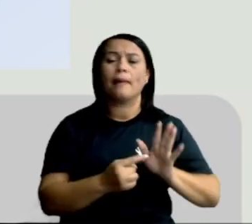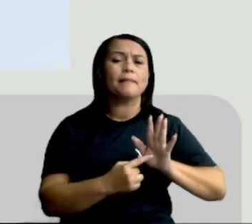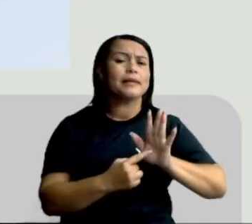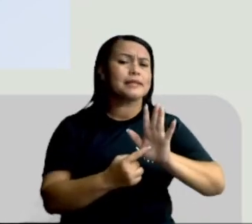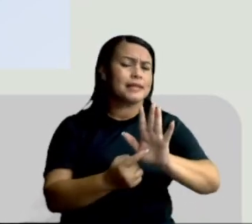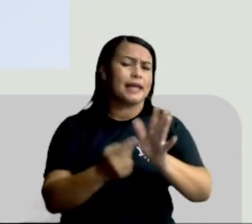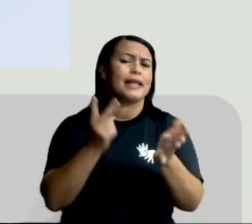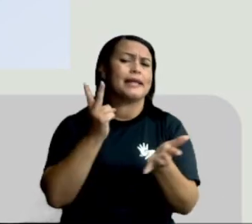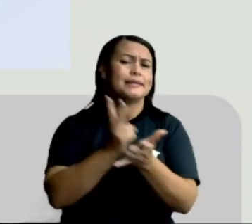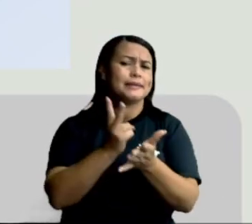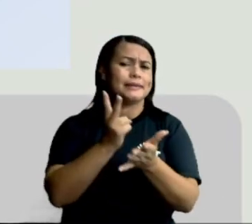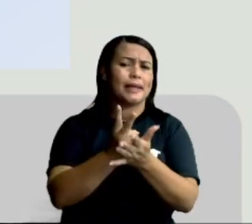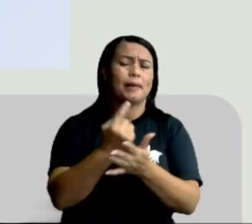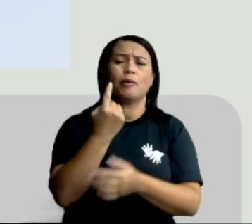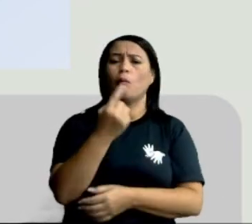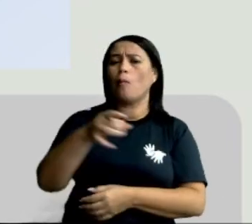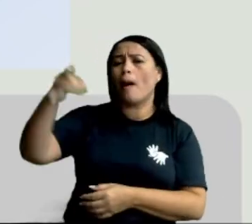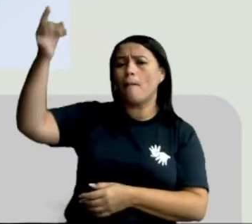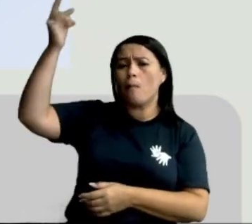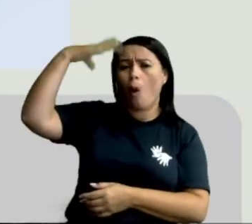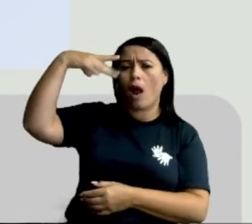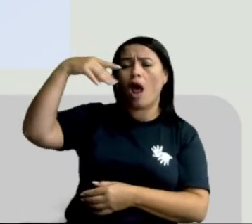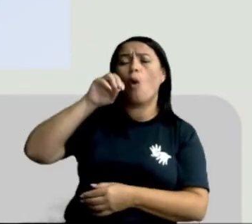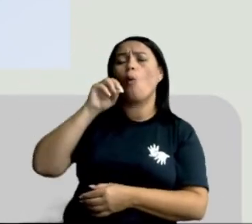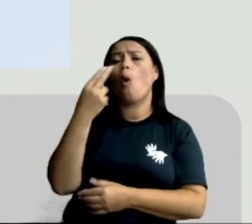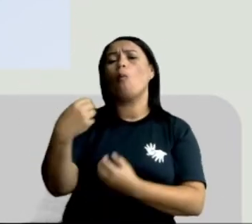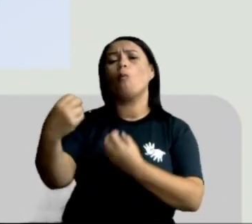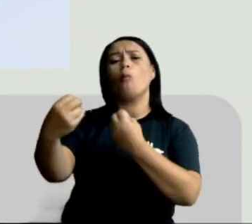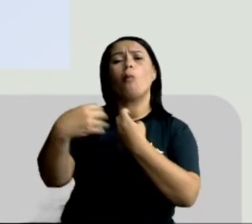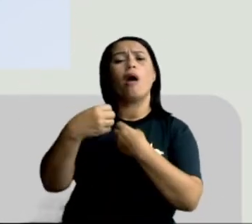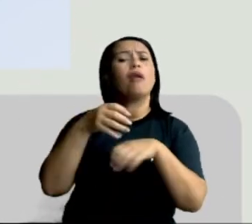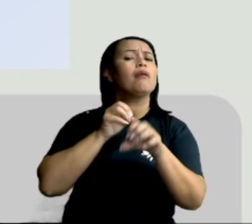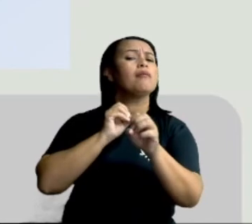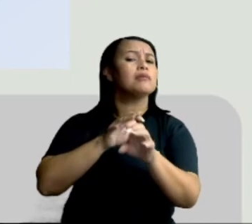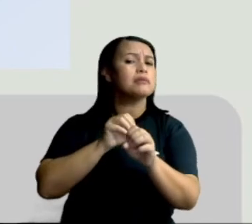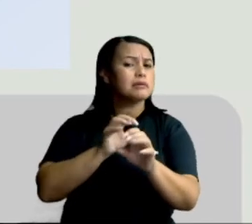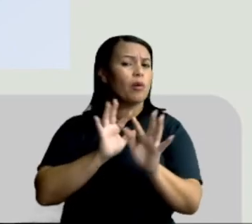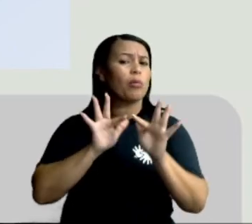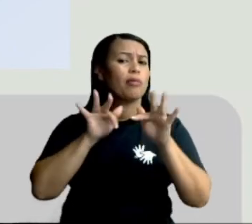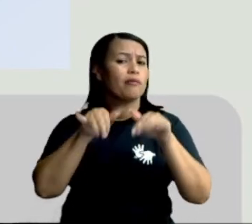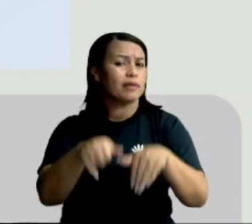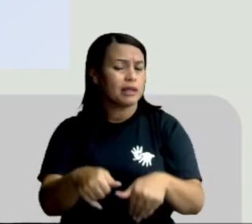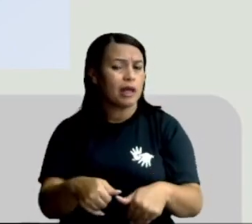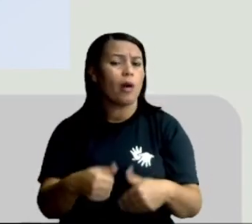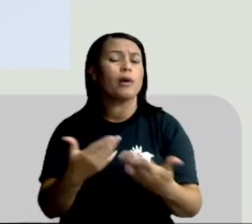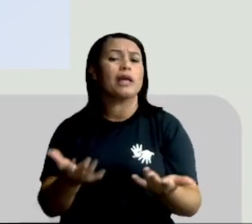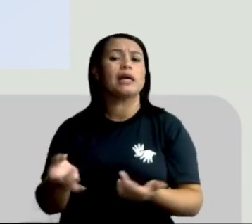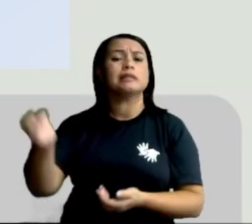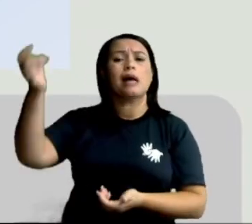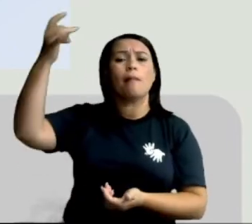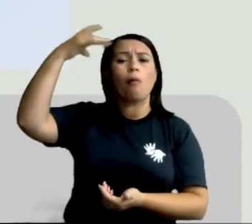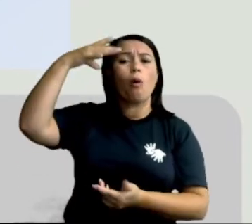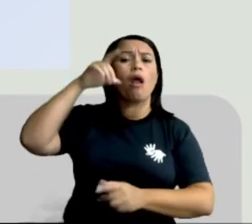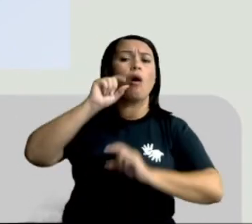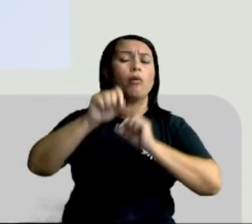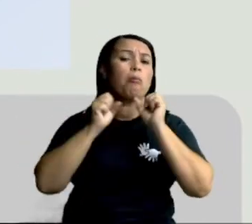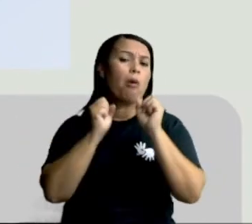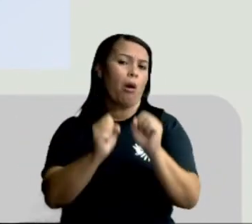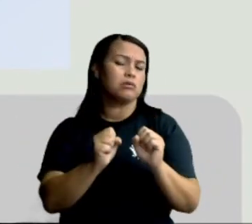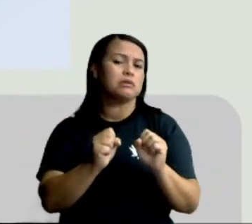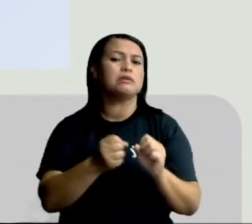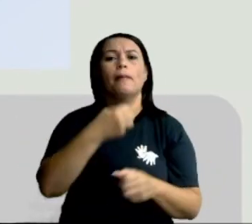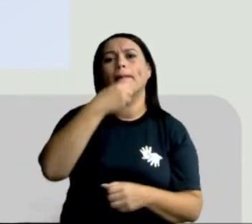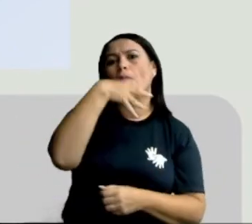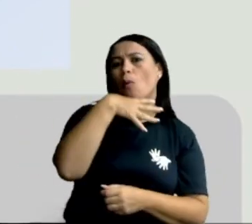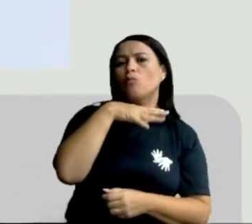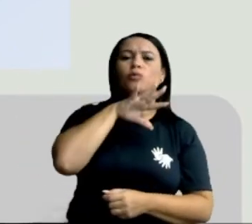apresentam sempre uma moral ou uma lição no final. E que essa lição, essa moral, pode ser positiva e